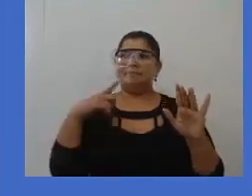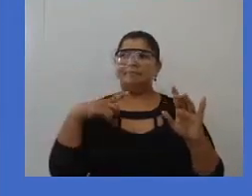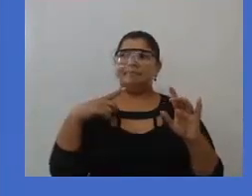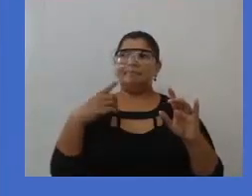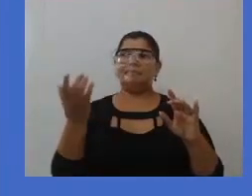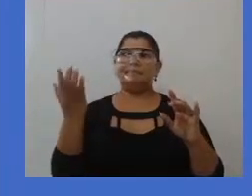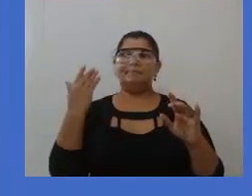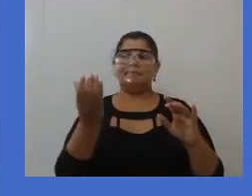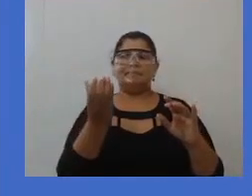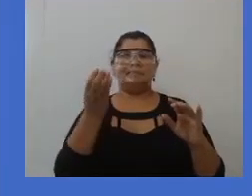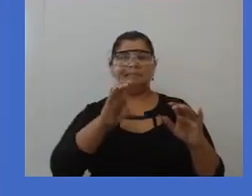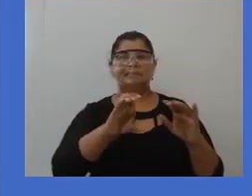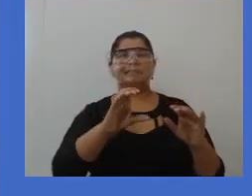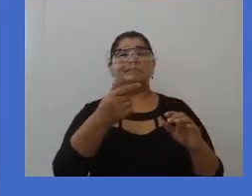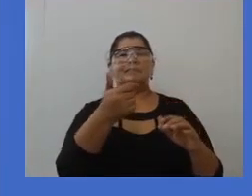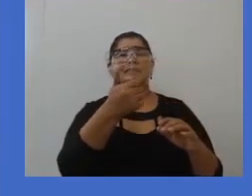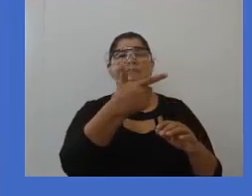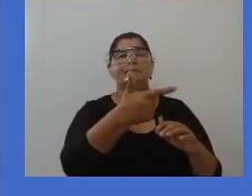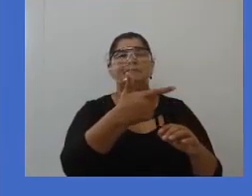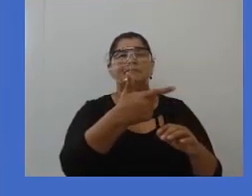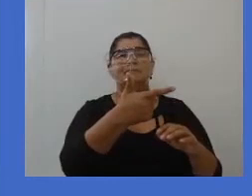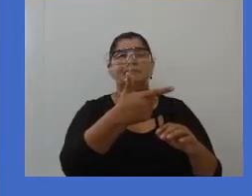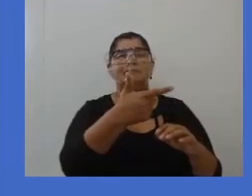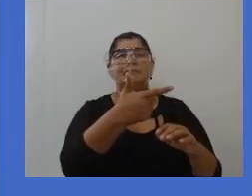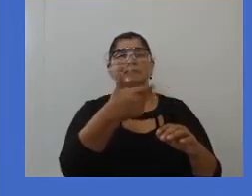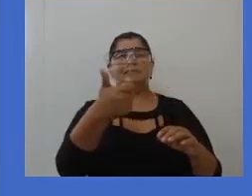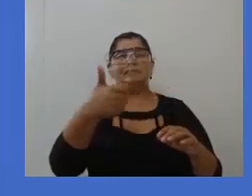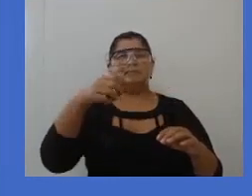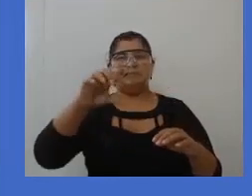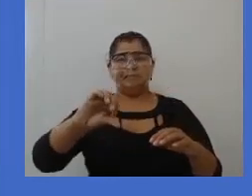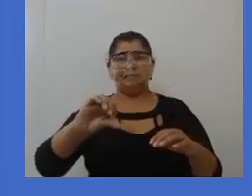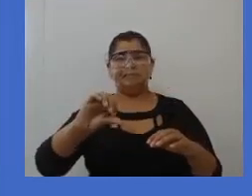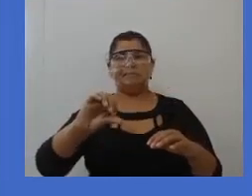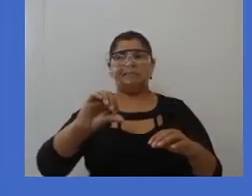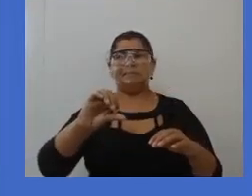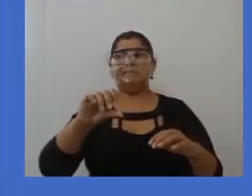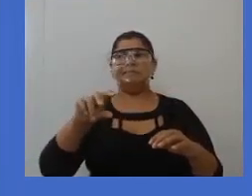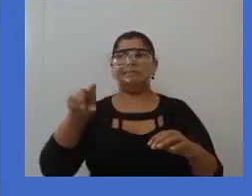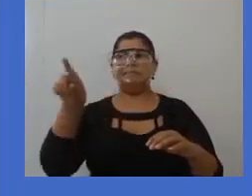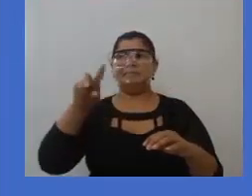em 2019 e, como vocês podem ver, teve